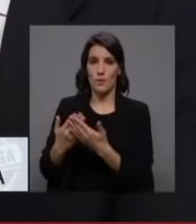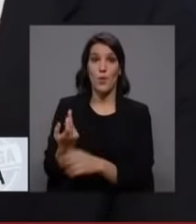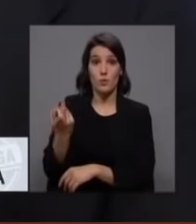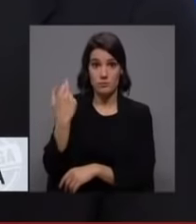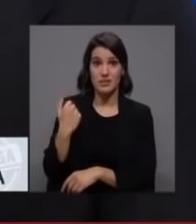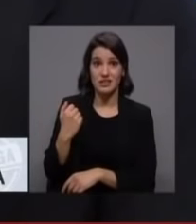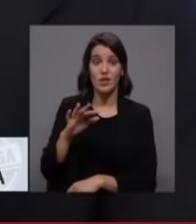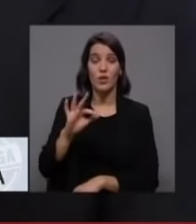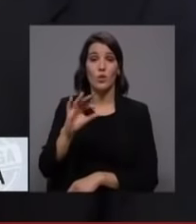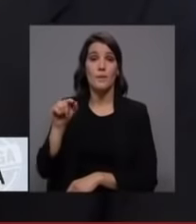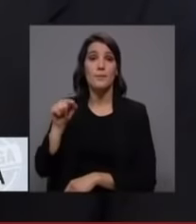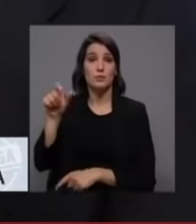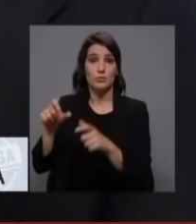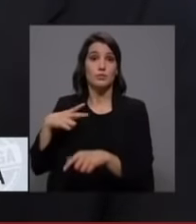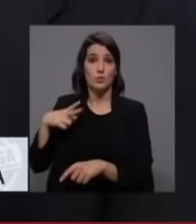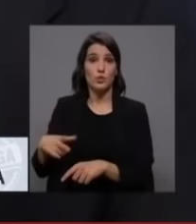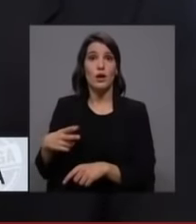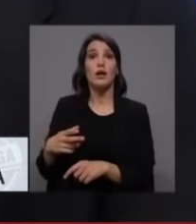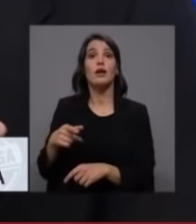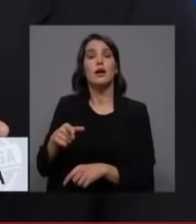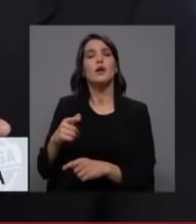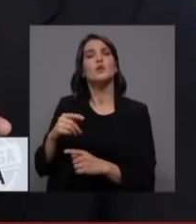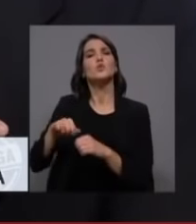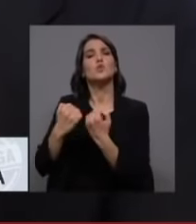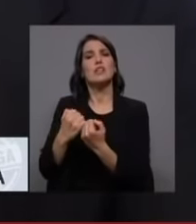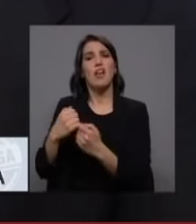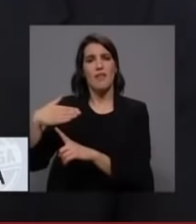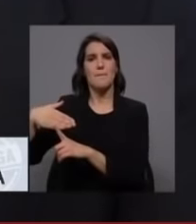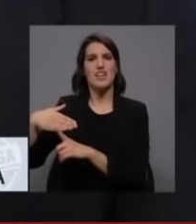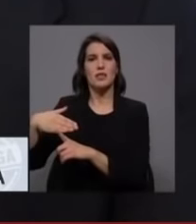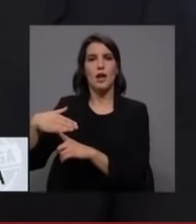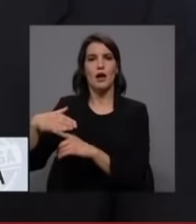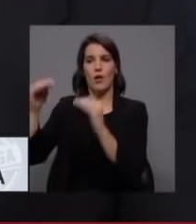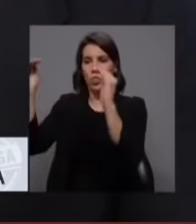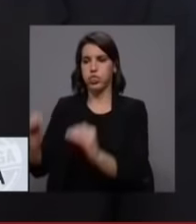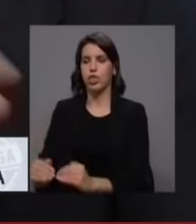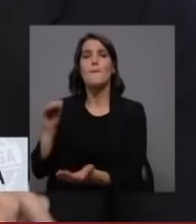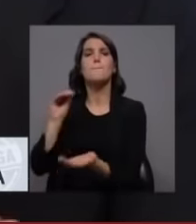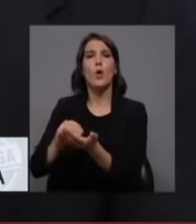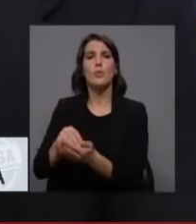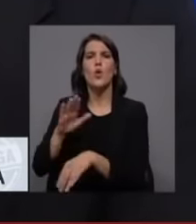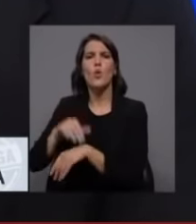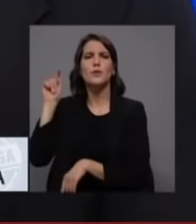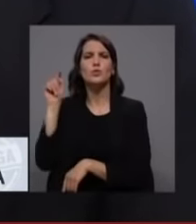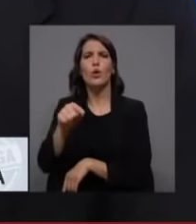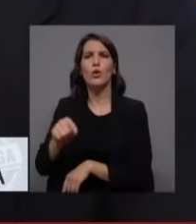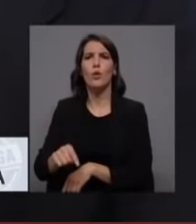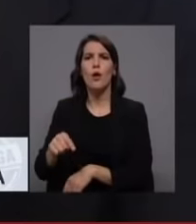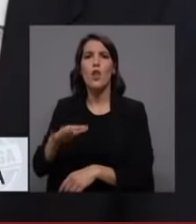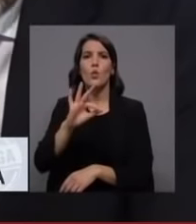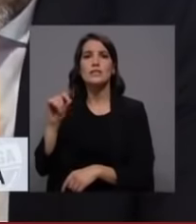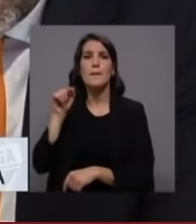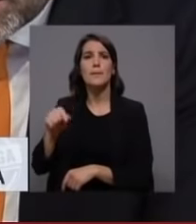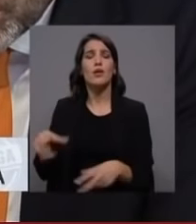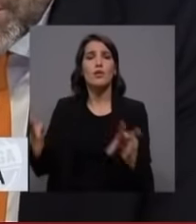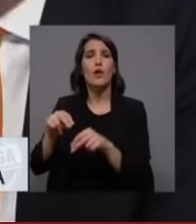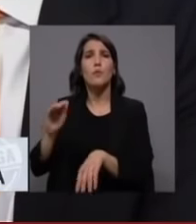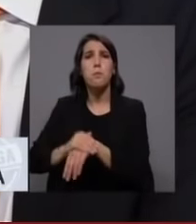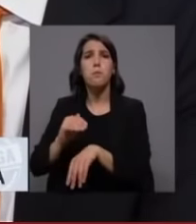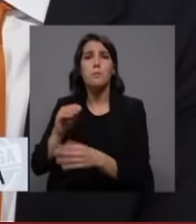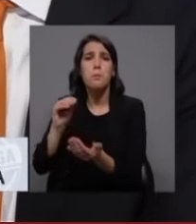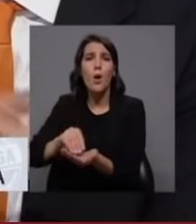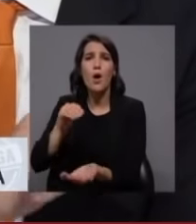passado 400 mil portugueses foram enviados da classe média para a pobreza é o seu legado o seu legado são 400 mil novos pobres o seu gado